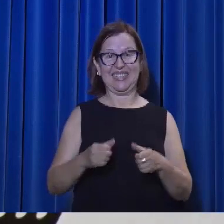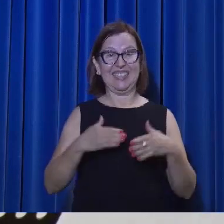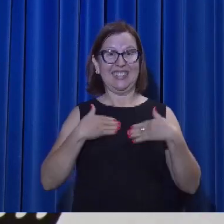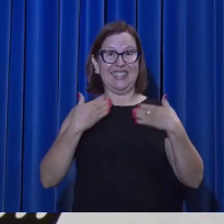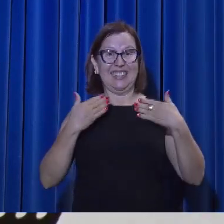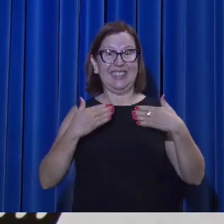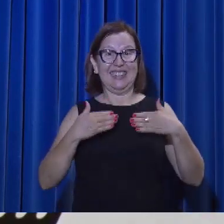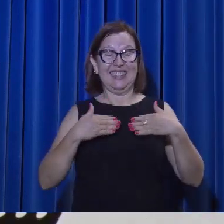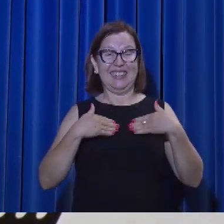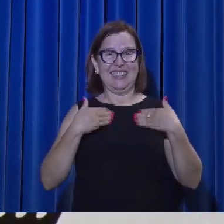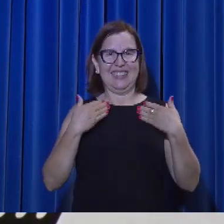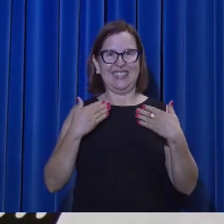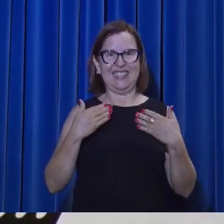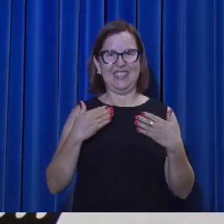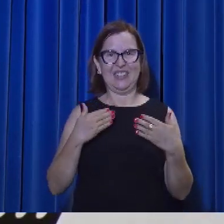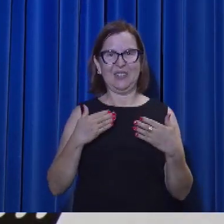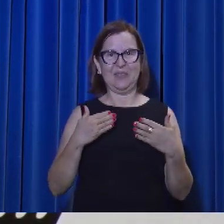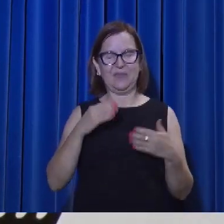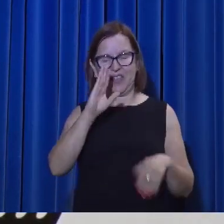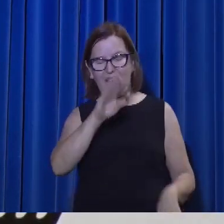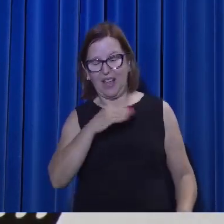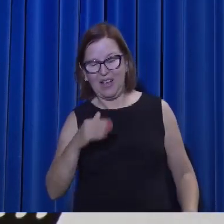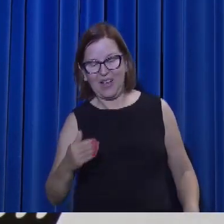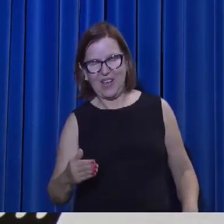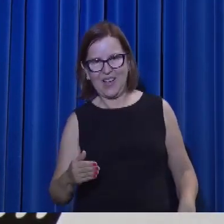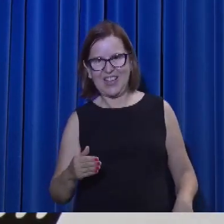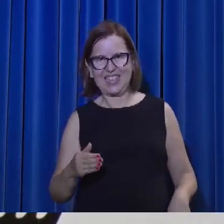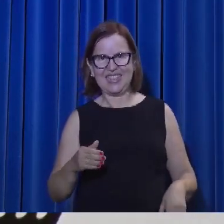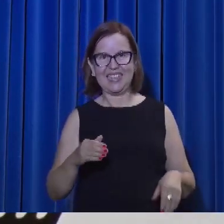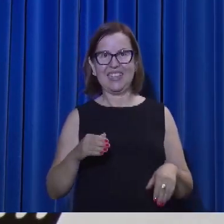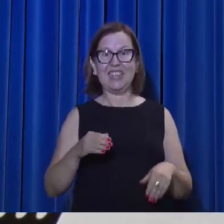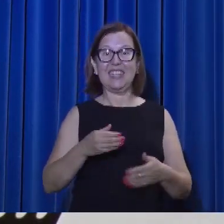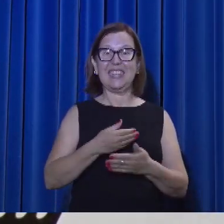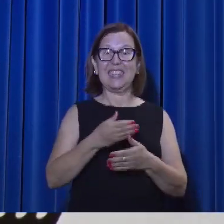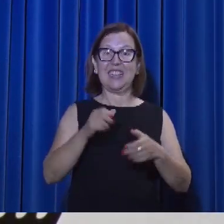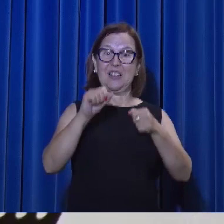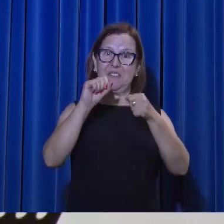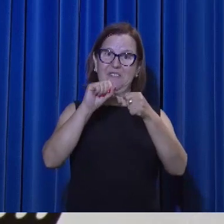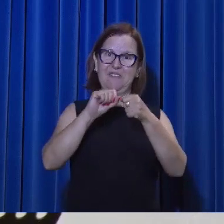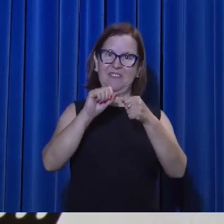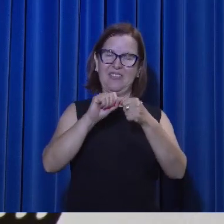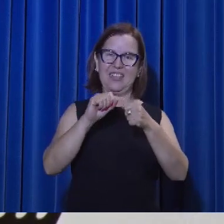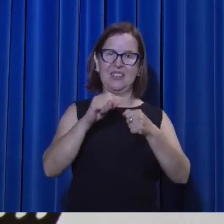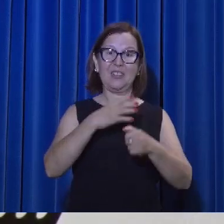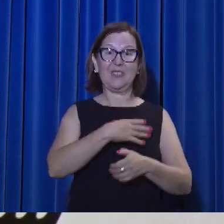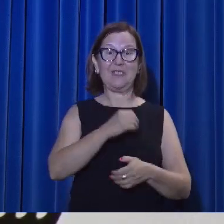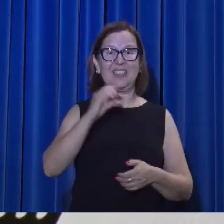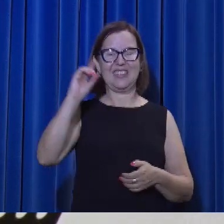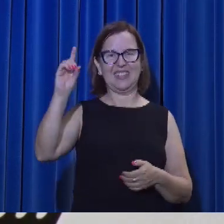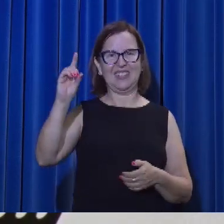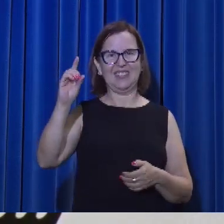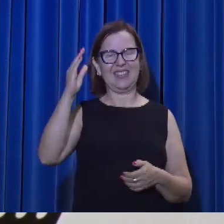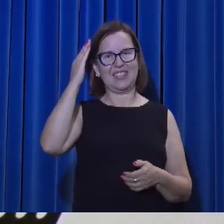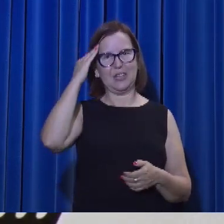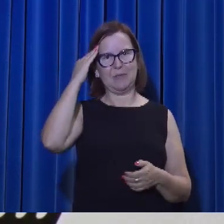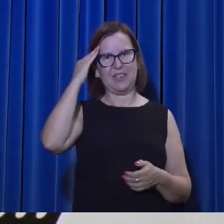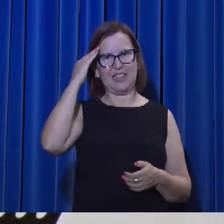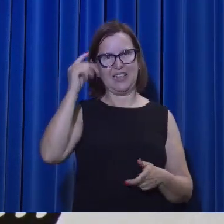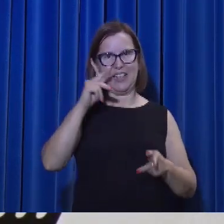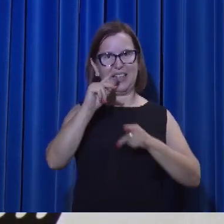privilégio, a alegria, a honra de serem feitos filhos de Deus, a saber, os